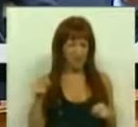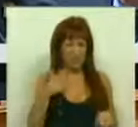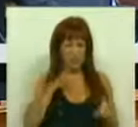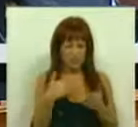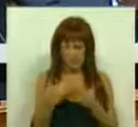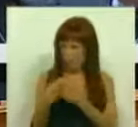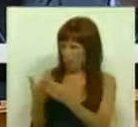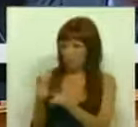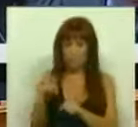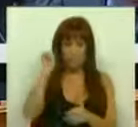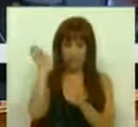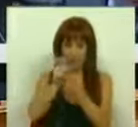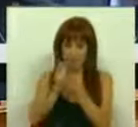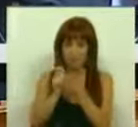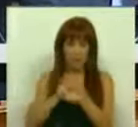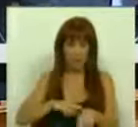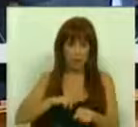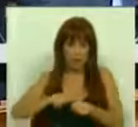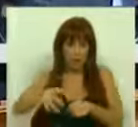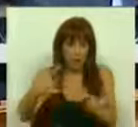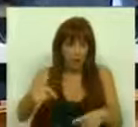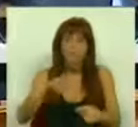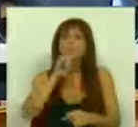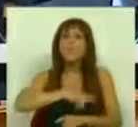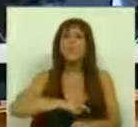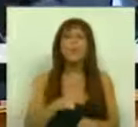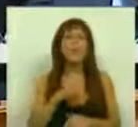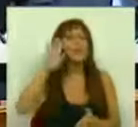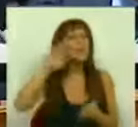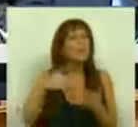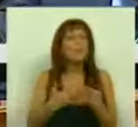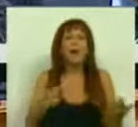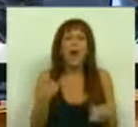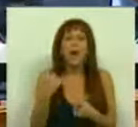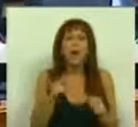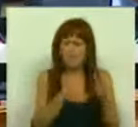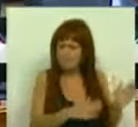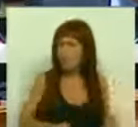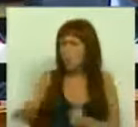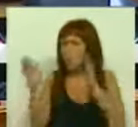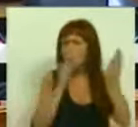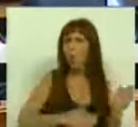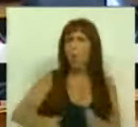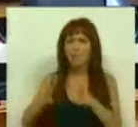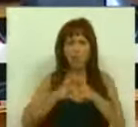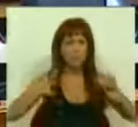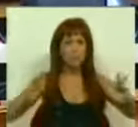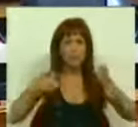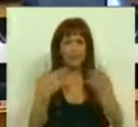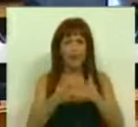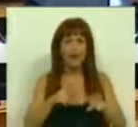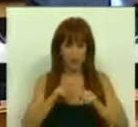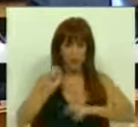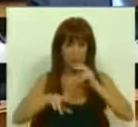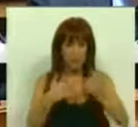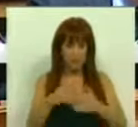aquelas propostas calendarizadas no tempo podia ser uma solução para a produtividade, para o crescimento e